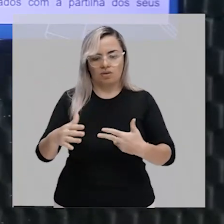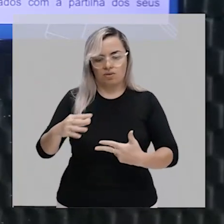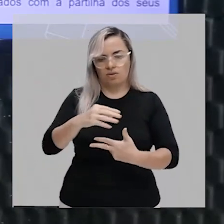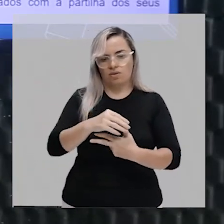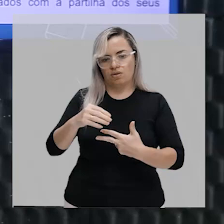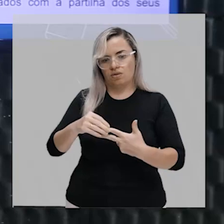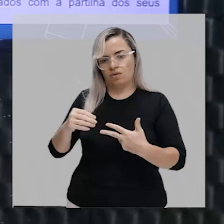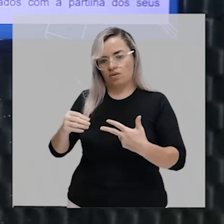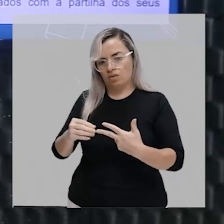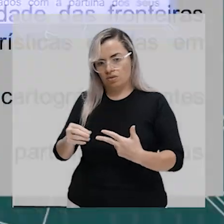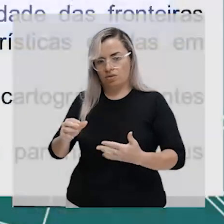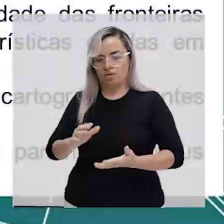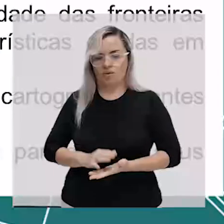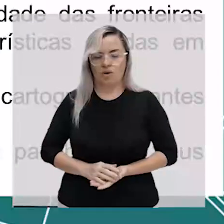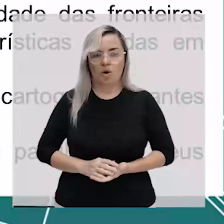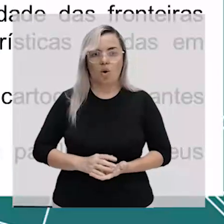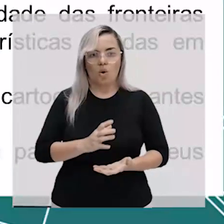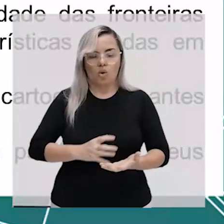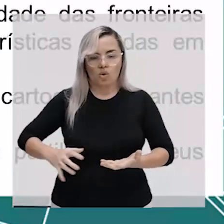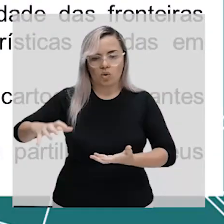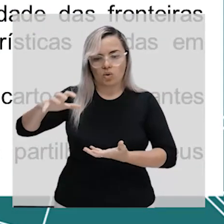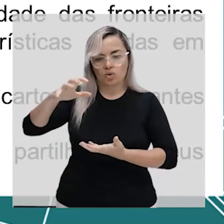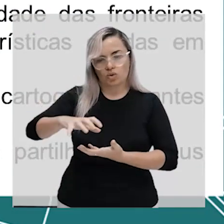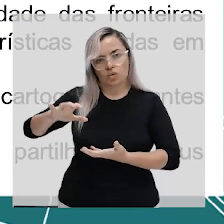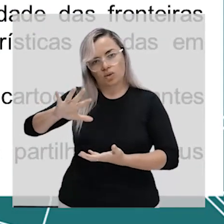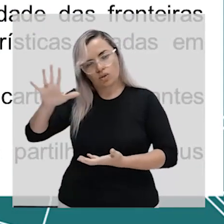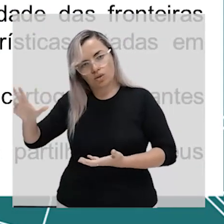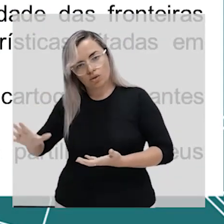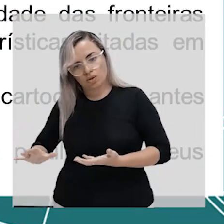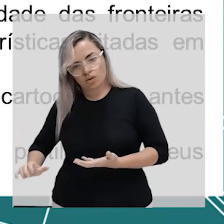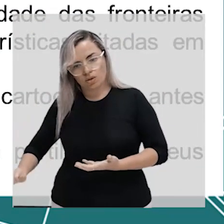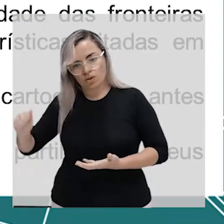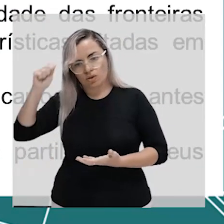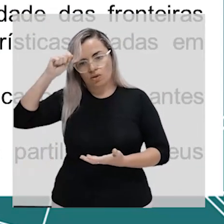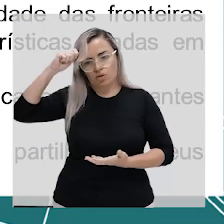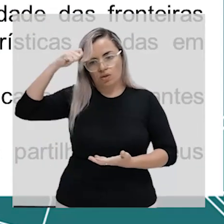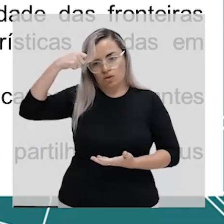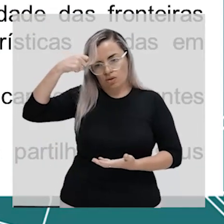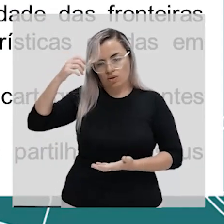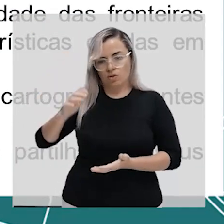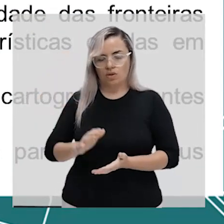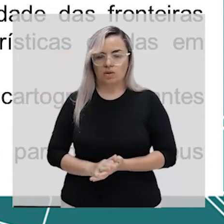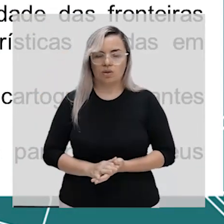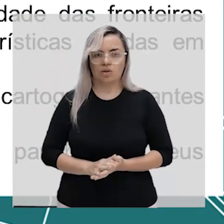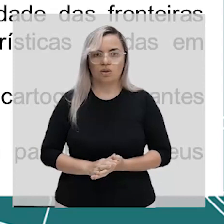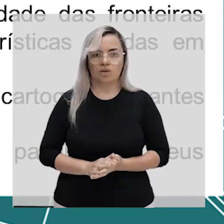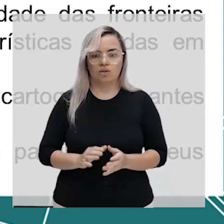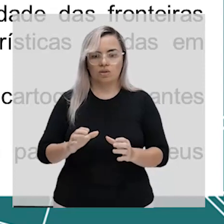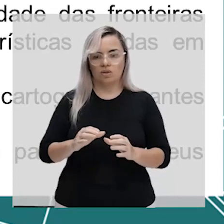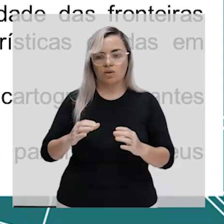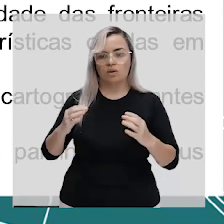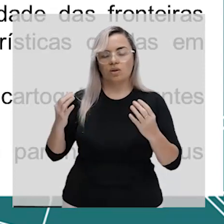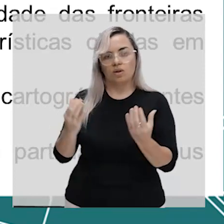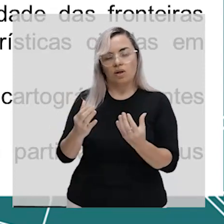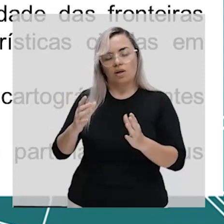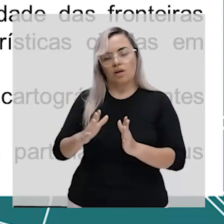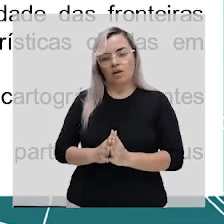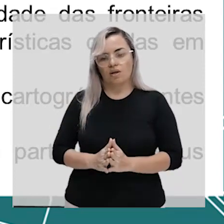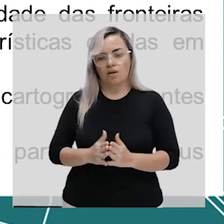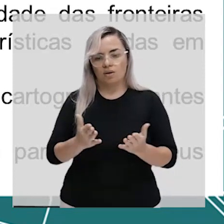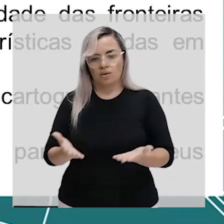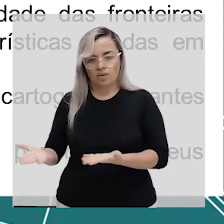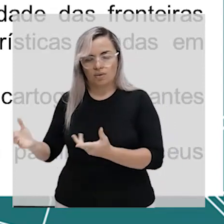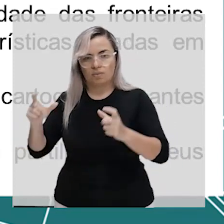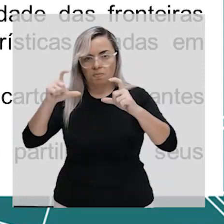continente africano, em seu conjunto, vamos ver o fragmento. É importante se